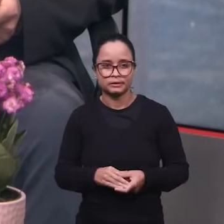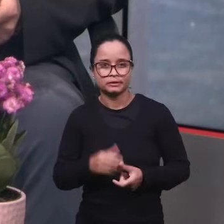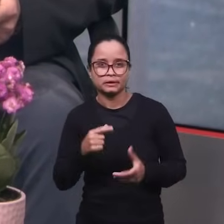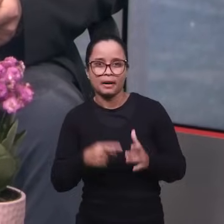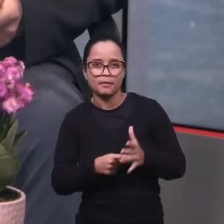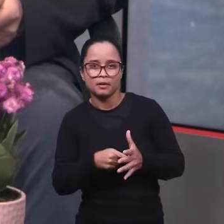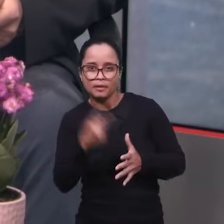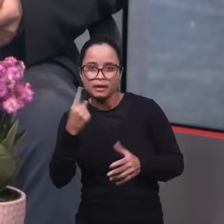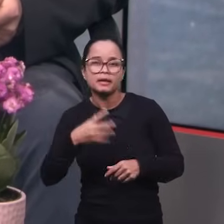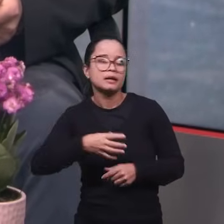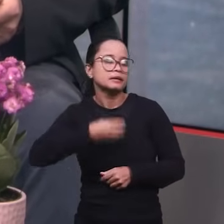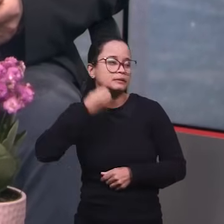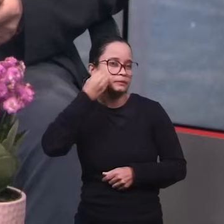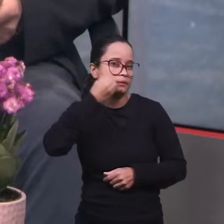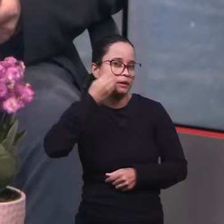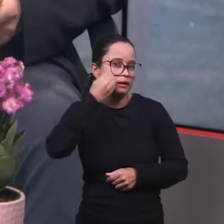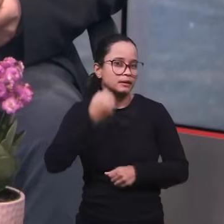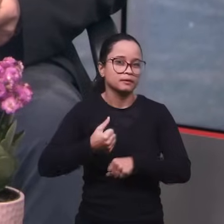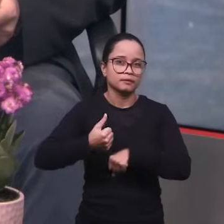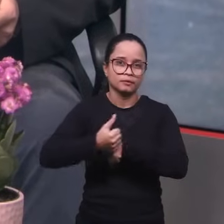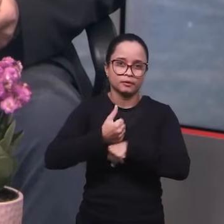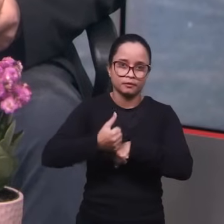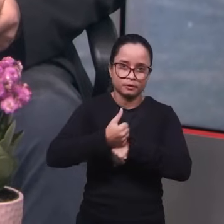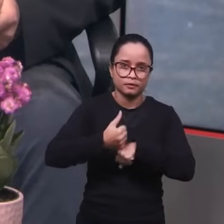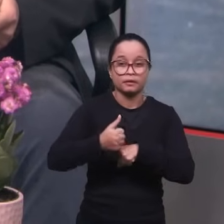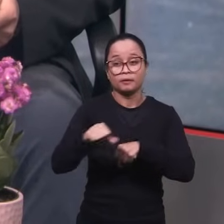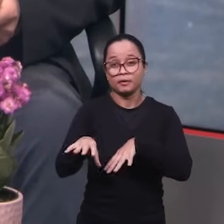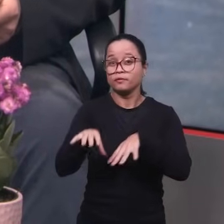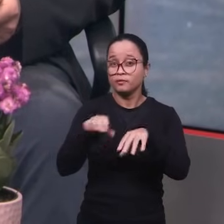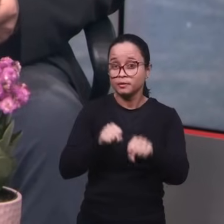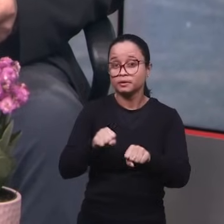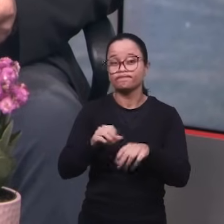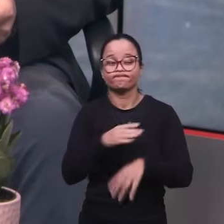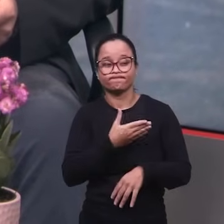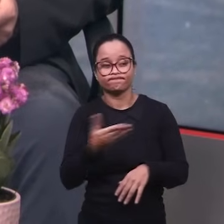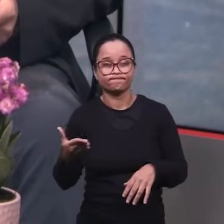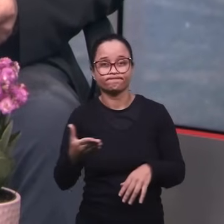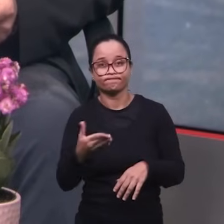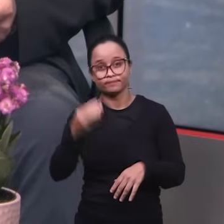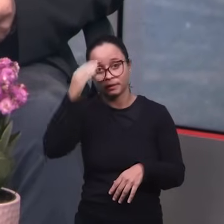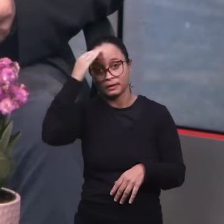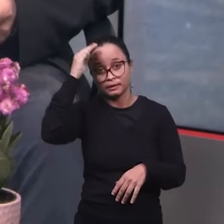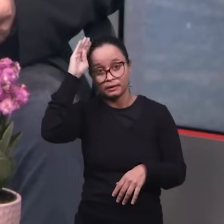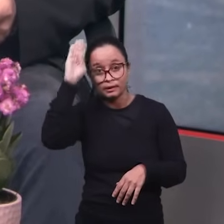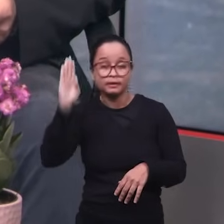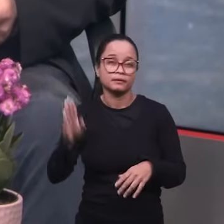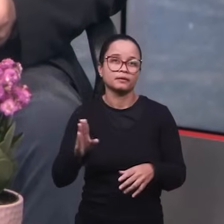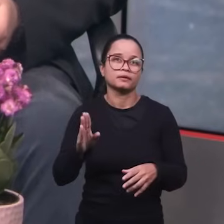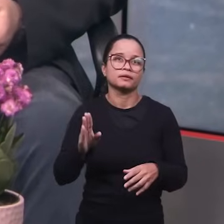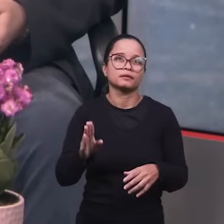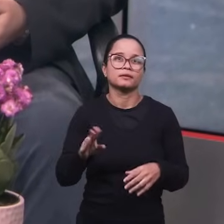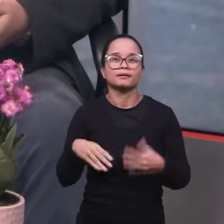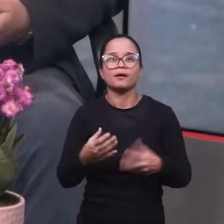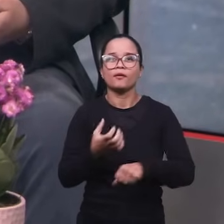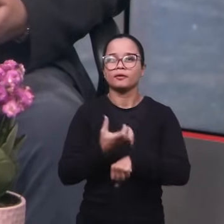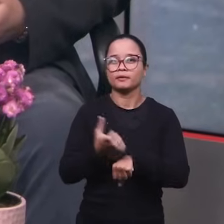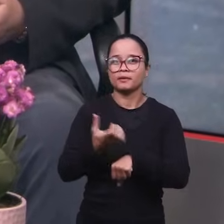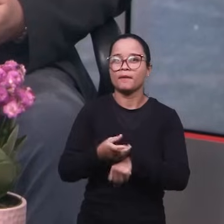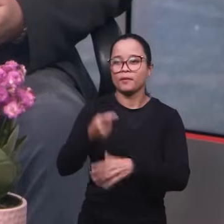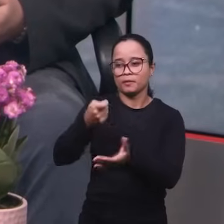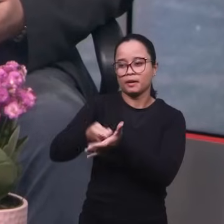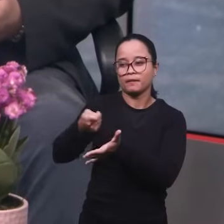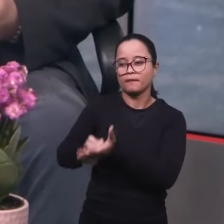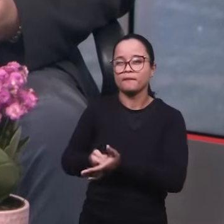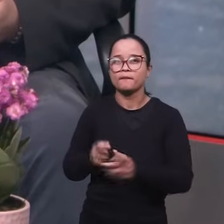a primeira experiência profissional ainda em formação, na sua formação acadêmica, mas o estagiário pode contribuir? O estagiário